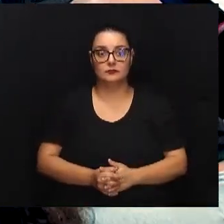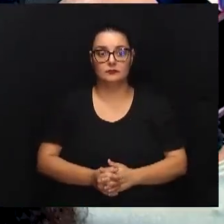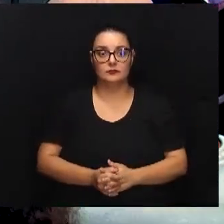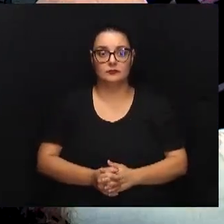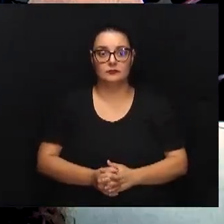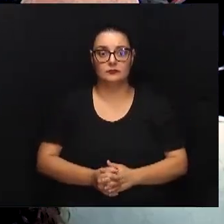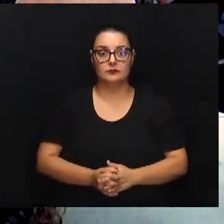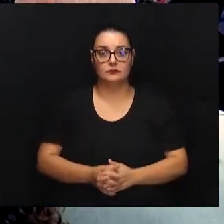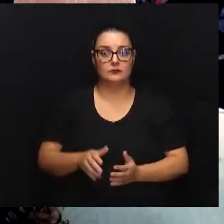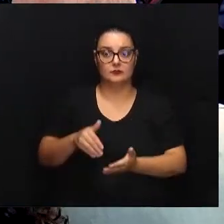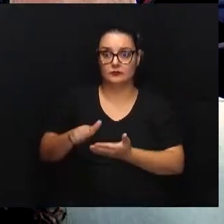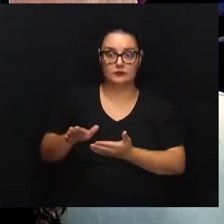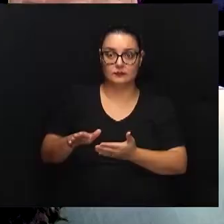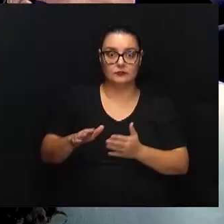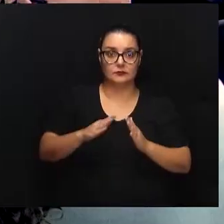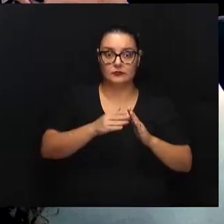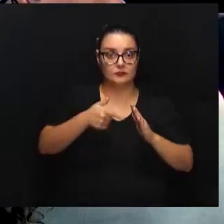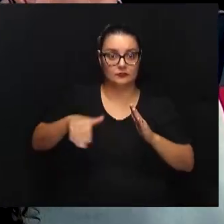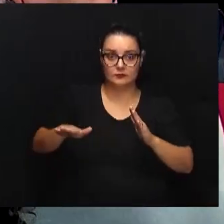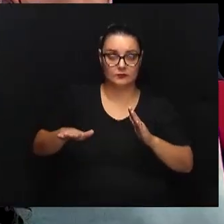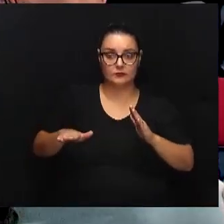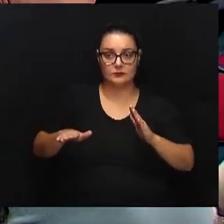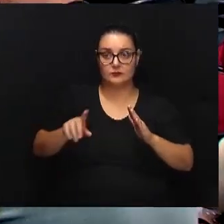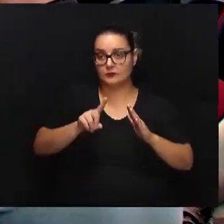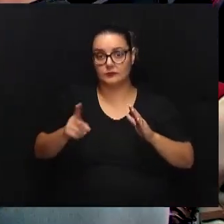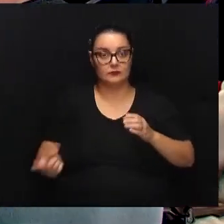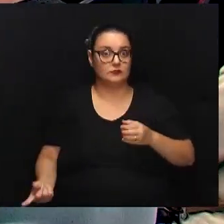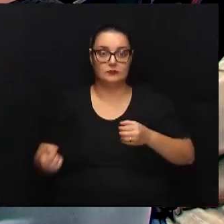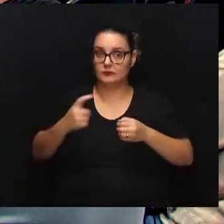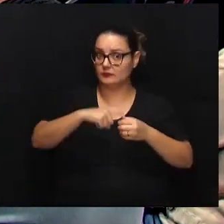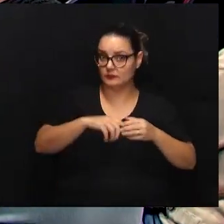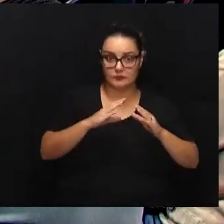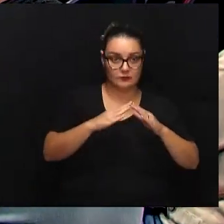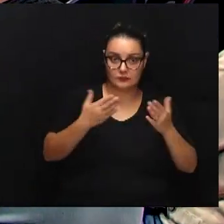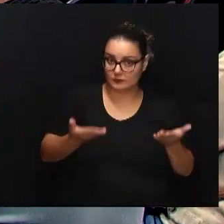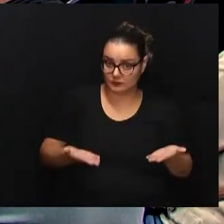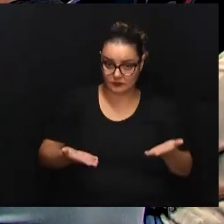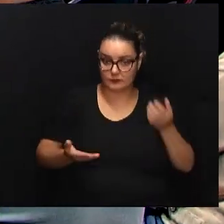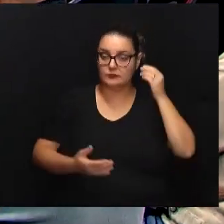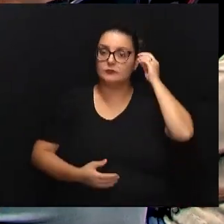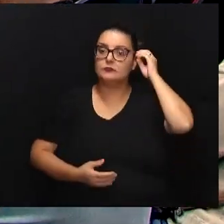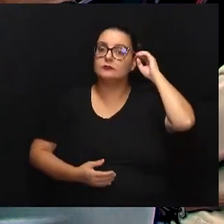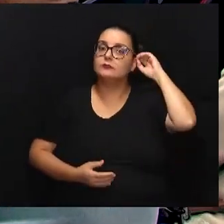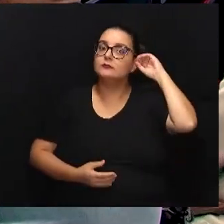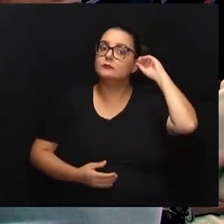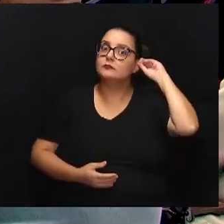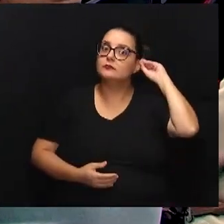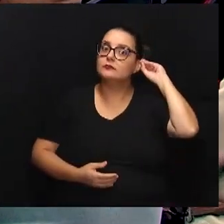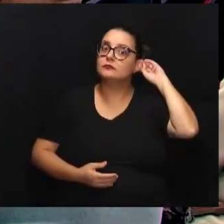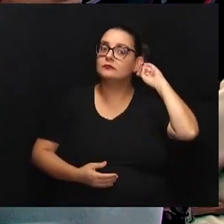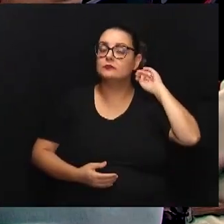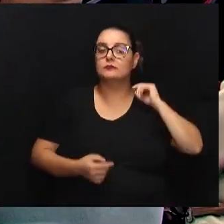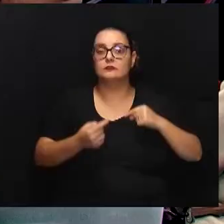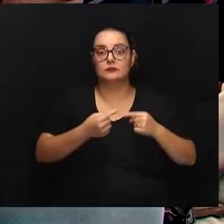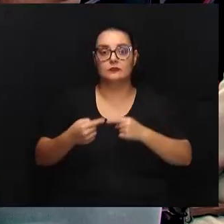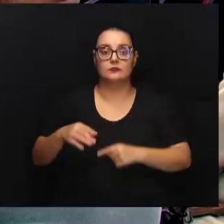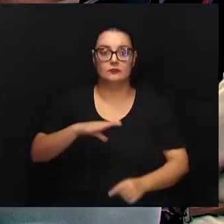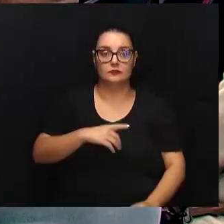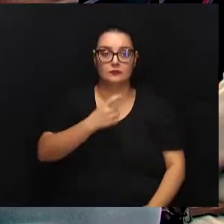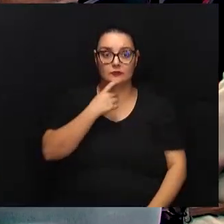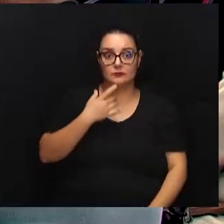exemplo, já tinha nos expulsado, agora elas não vão nos recolher novamente para dentro de casa. Nós temos